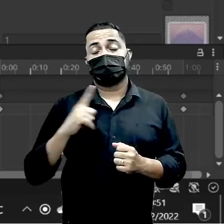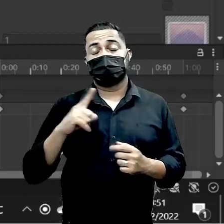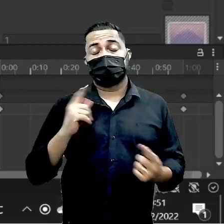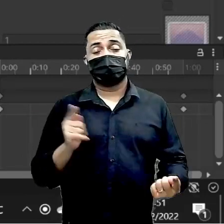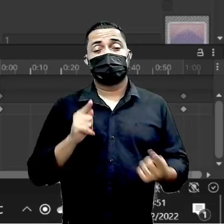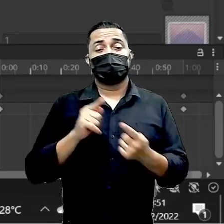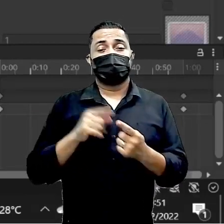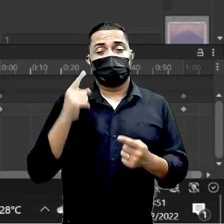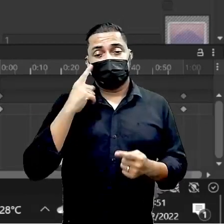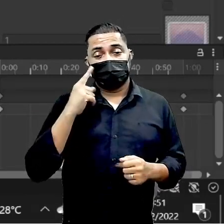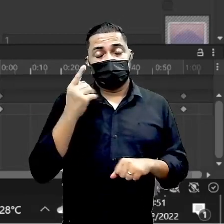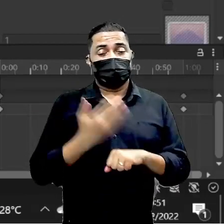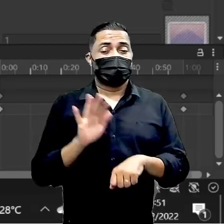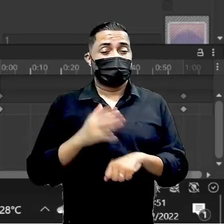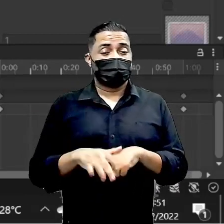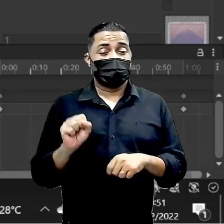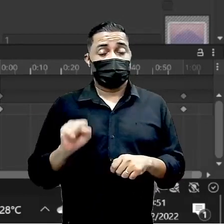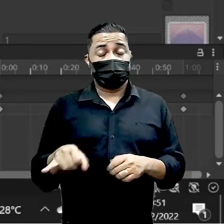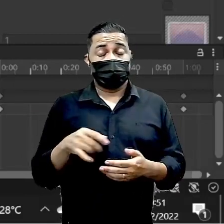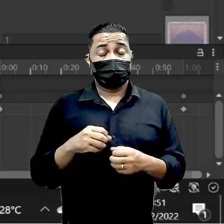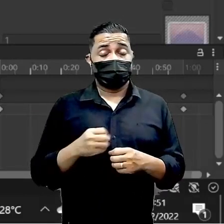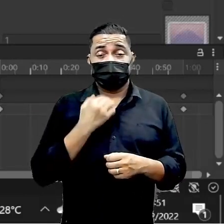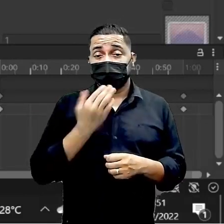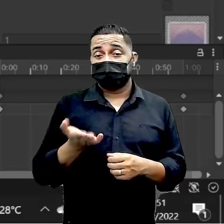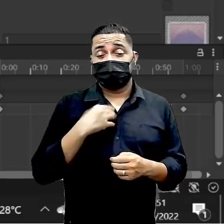Veja que coisa prática, sem eu escrever uma linha de código.